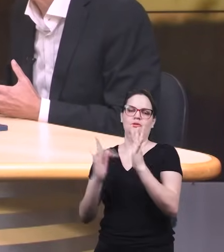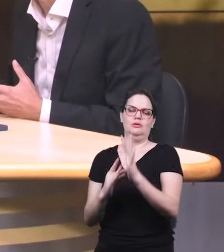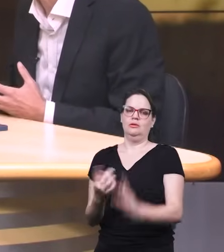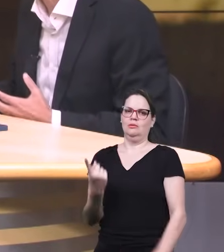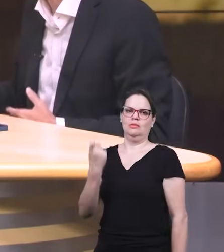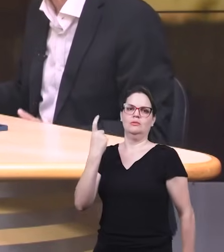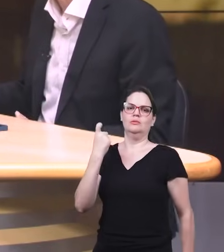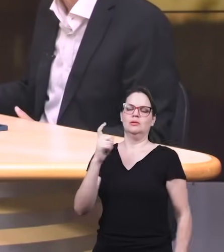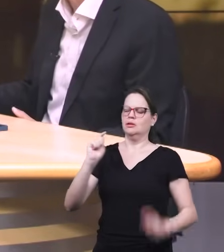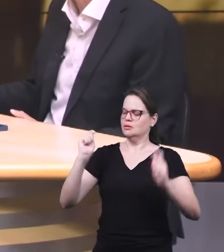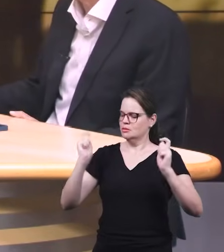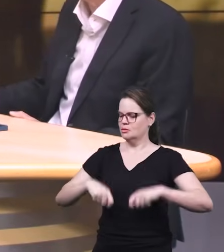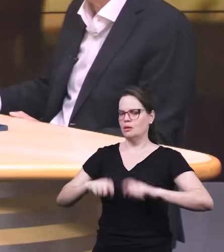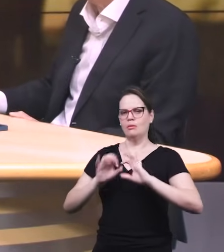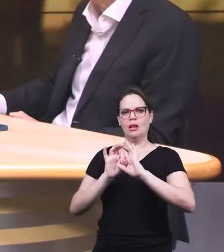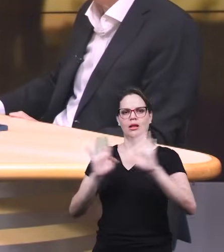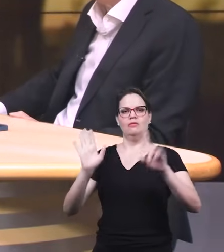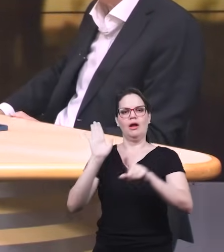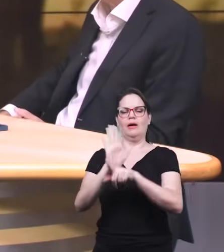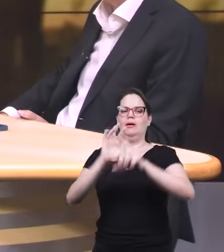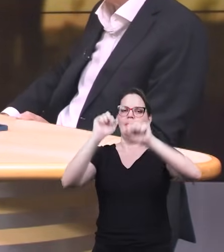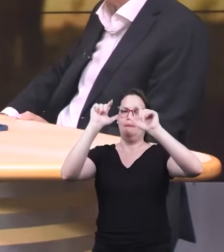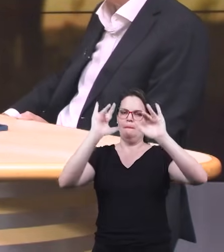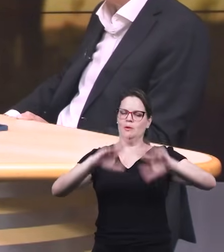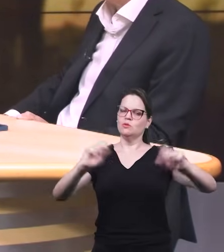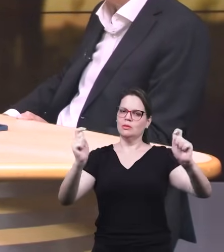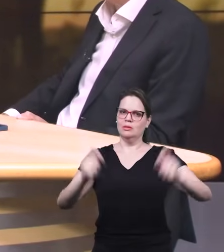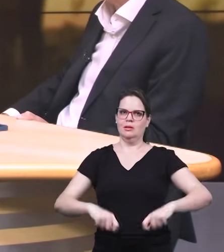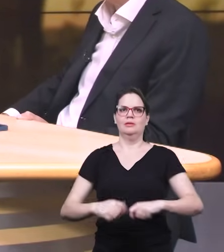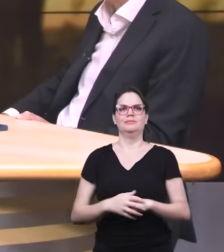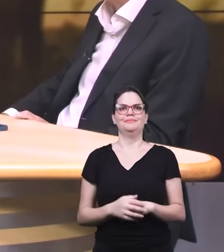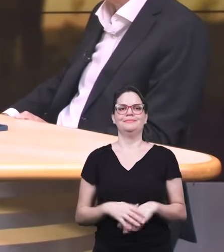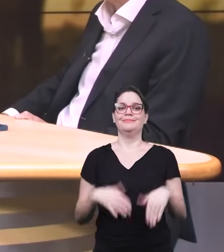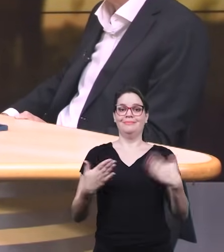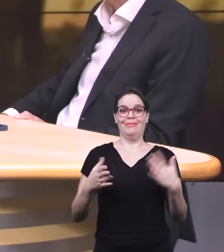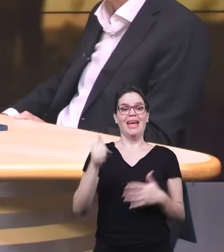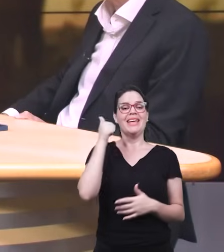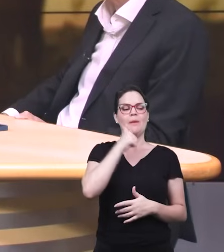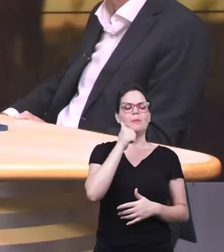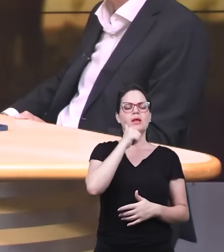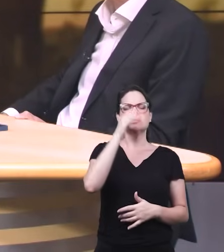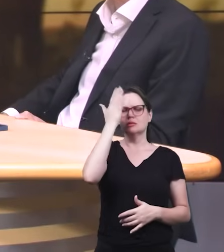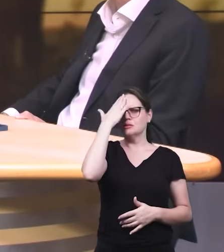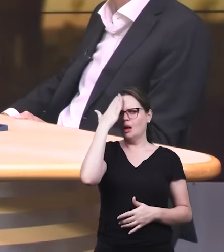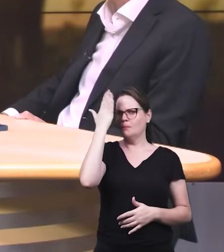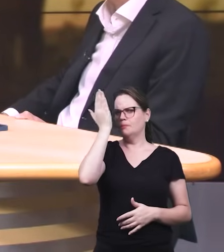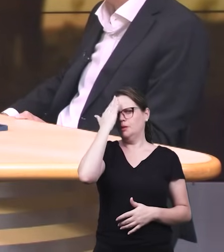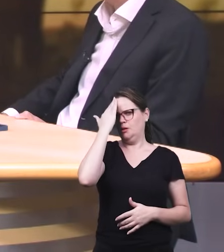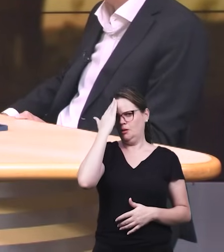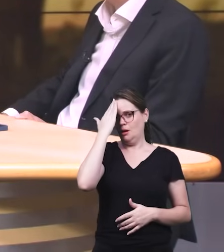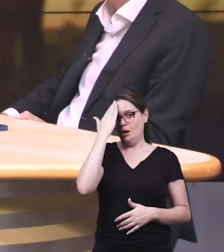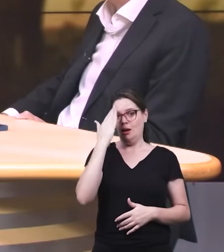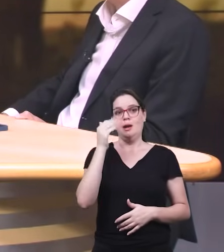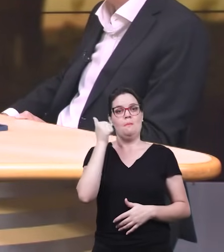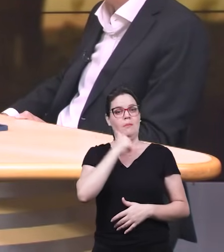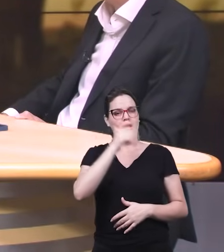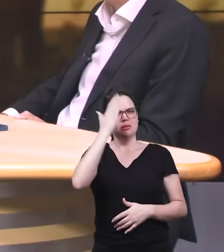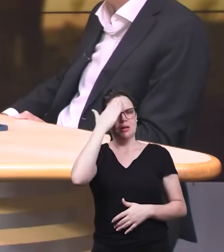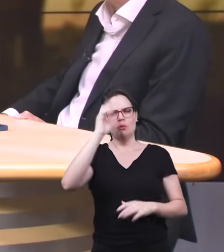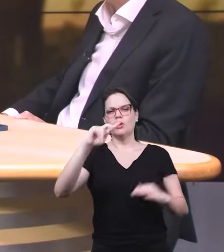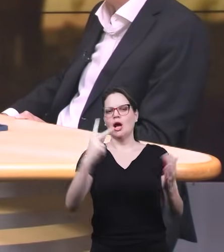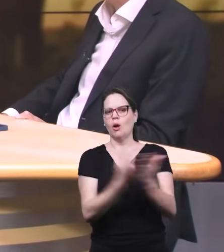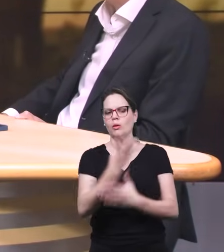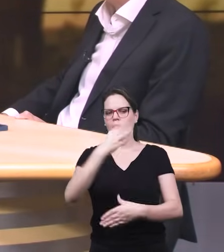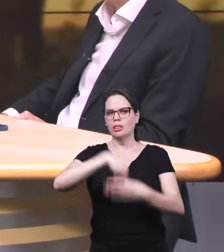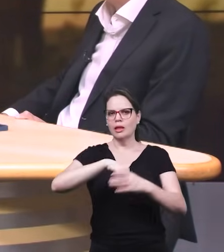sempre à disposição, né? Para nos ajudar. Pastor Marcelo, acho que ela sabia o que ela estava passando em casa, né? Então ela sai, ela fecha